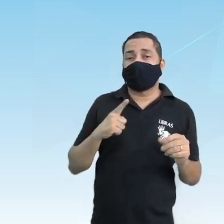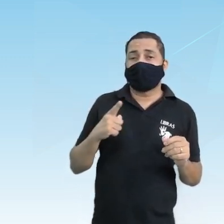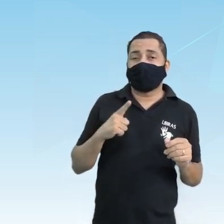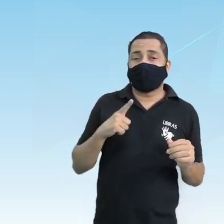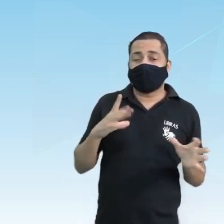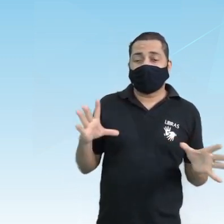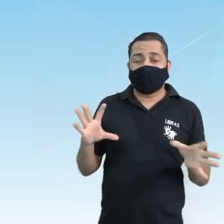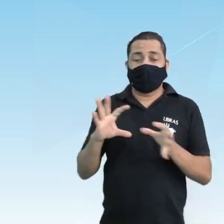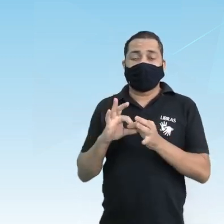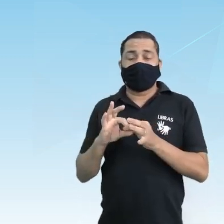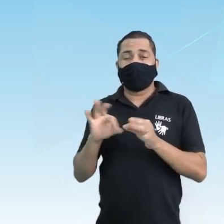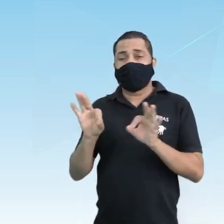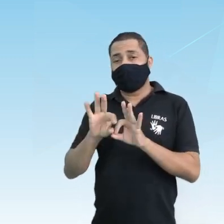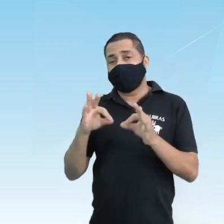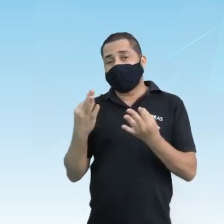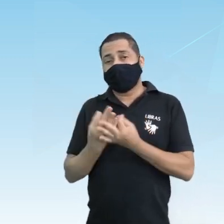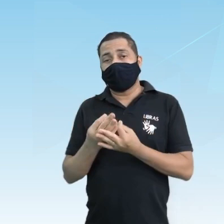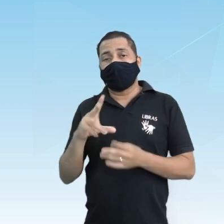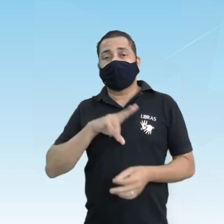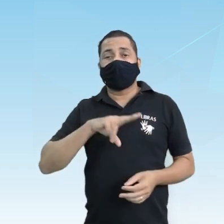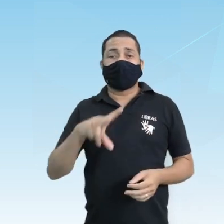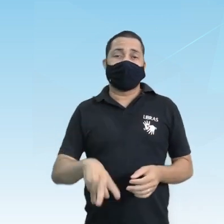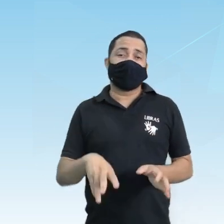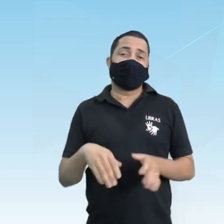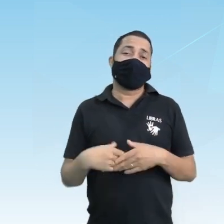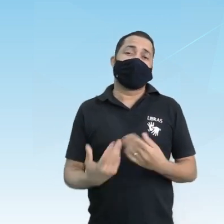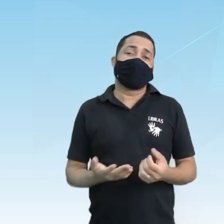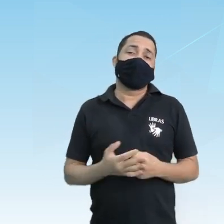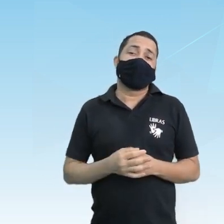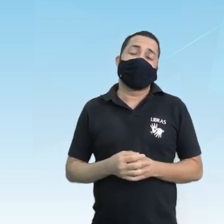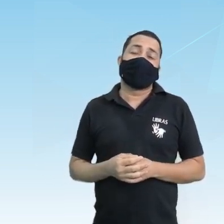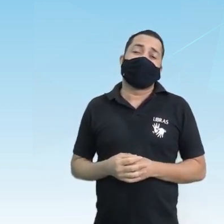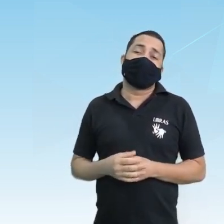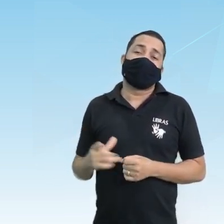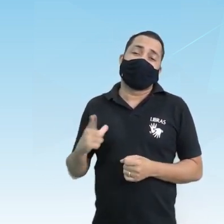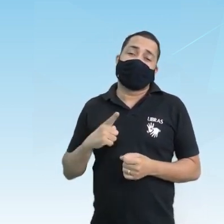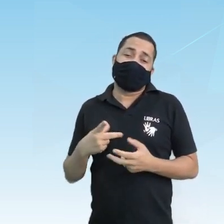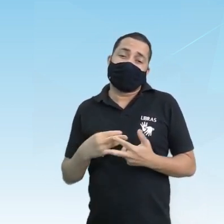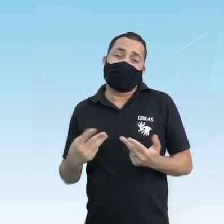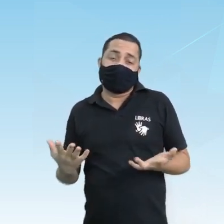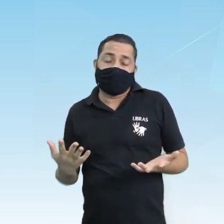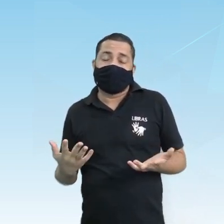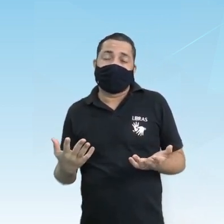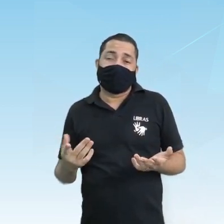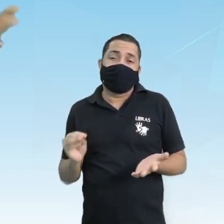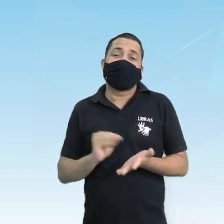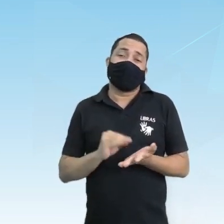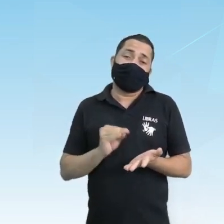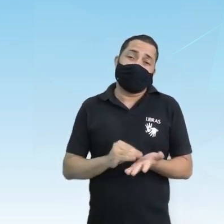laço com a família real portuguesa. Então, deixava aí muita coisa a desejar.